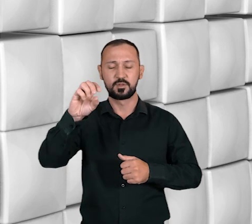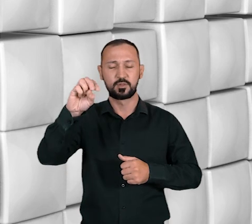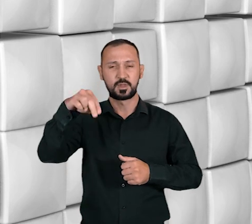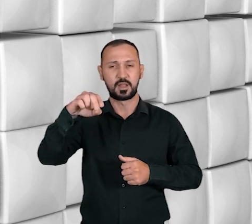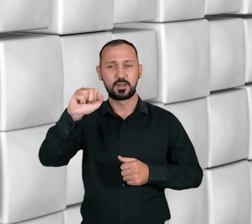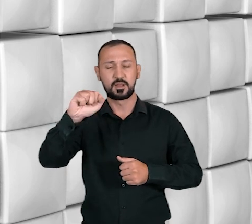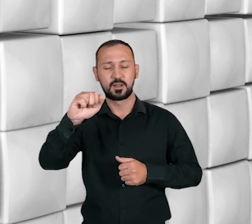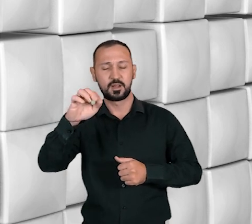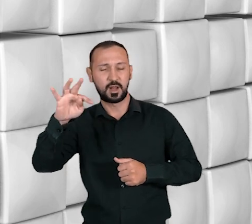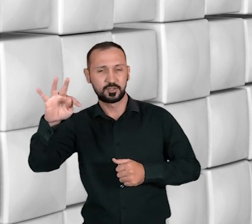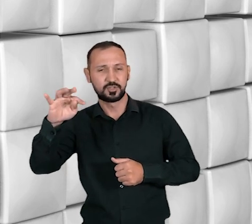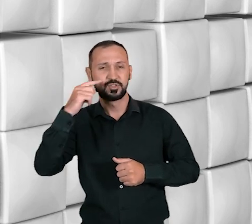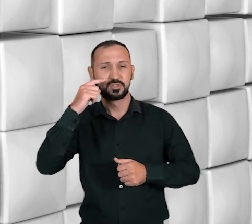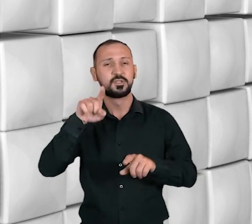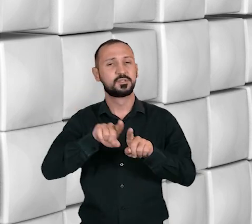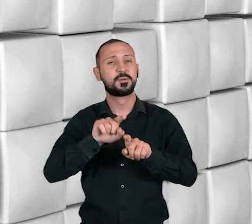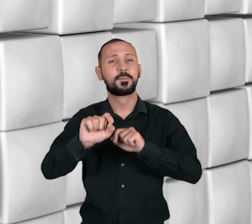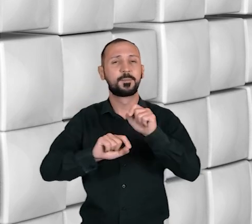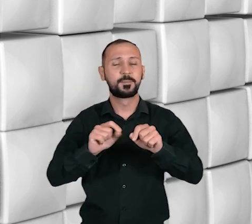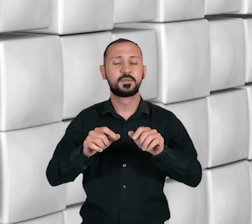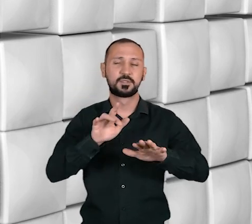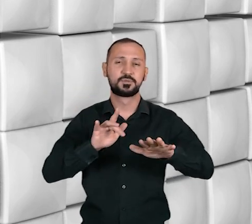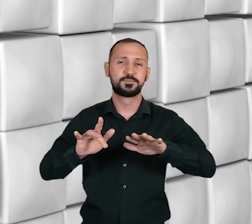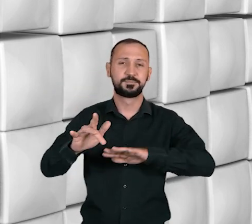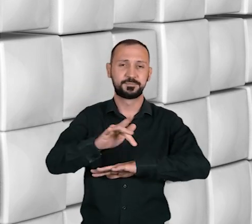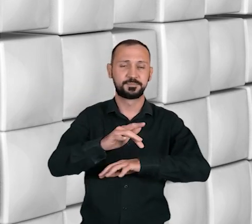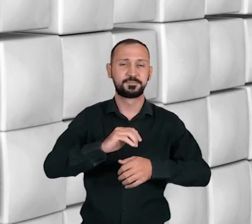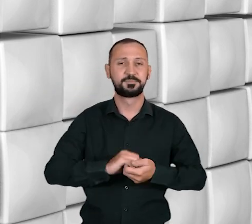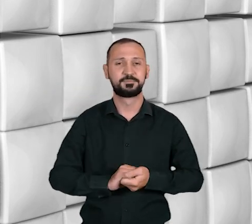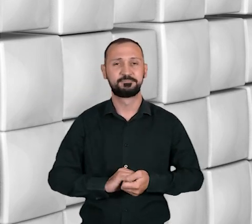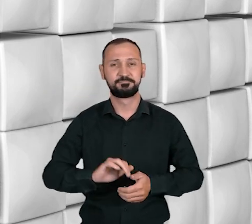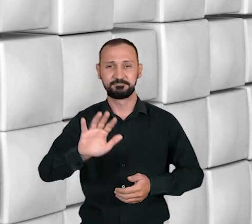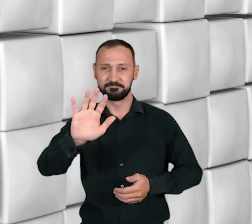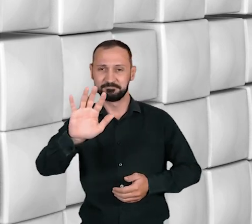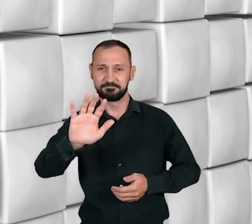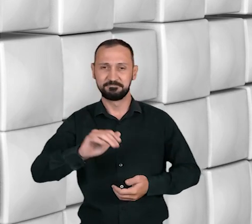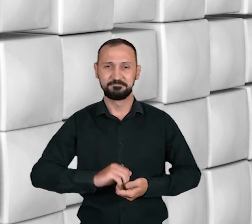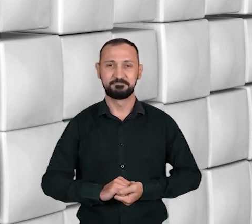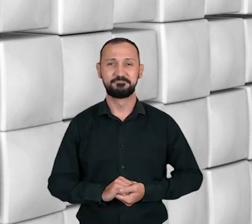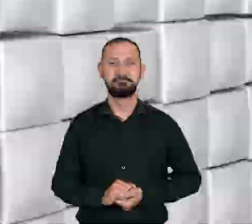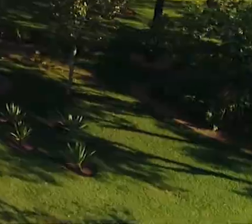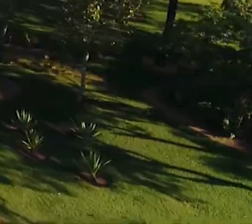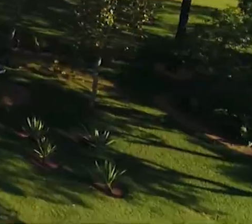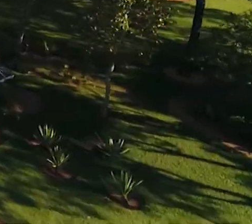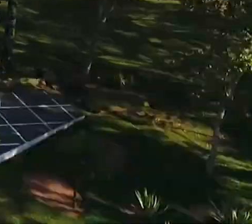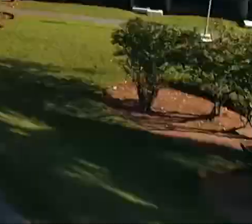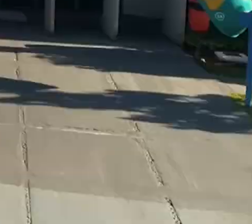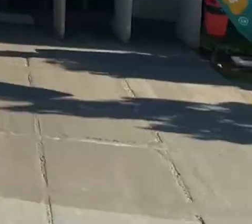NET a nossa programação e também as nossas mídias sociais. Até mais.